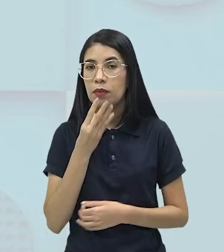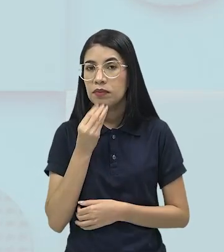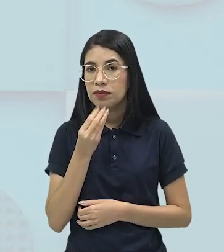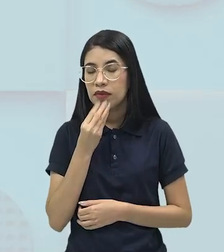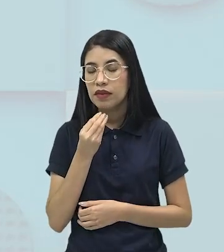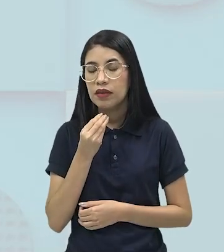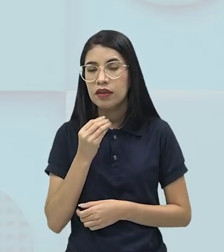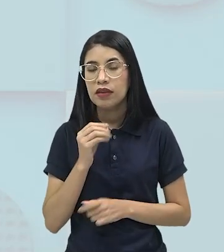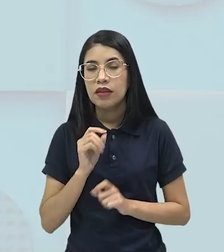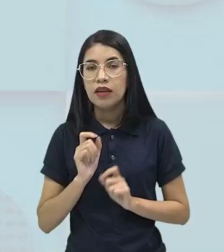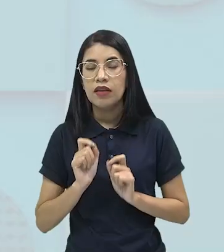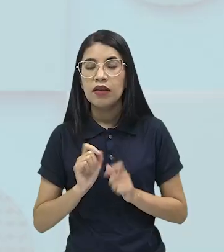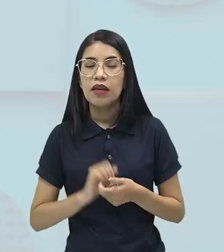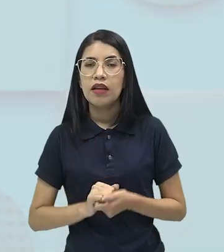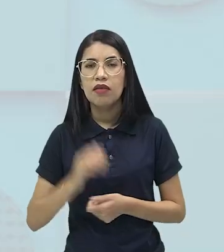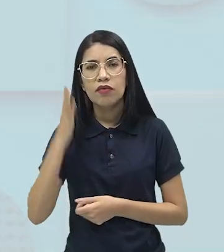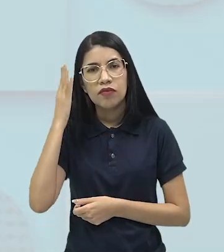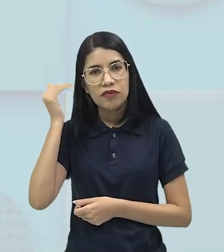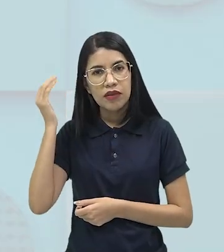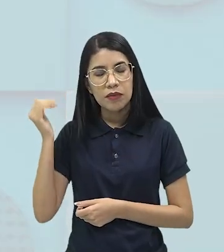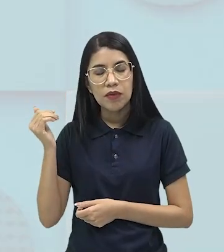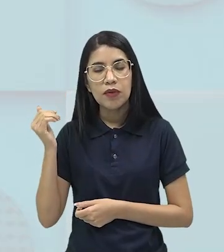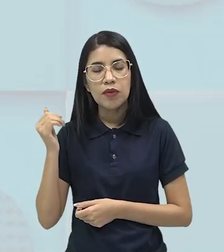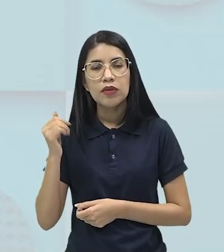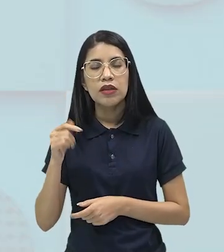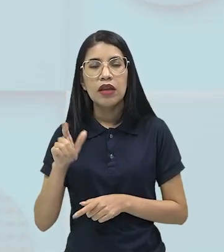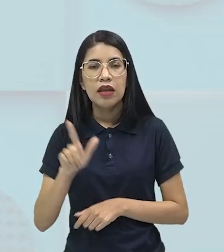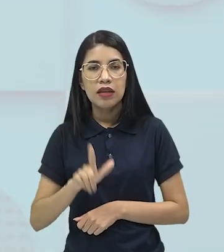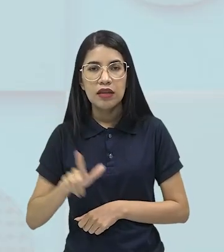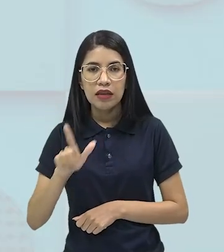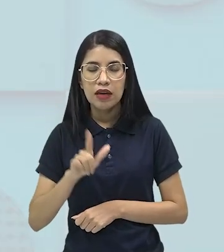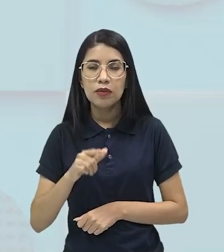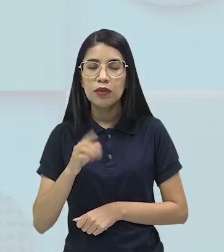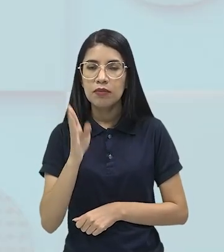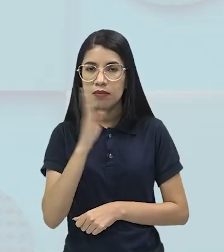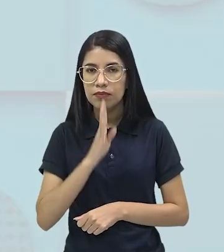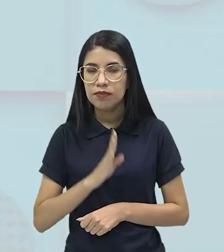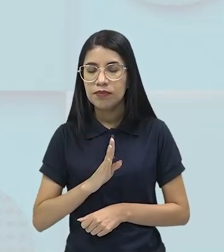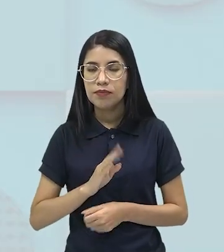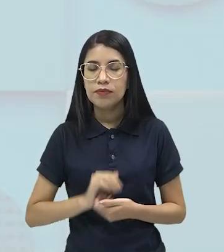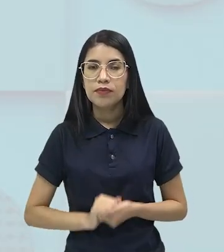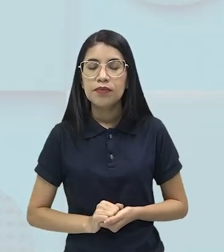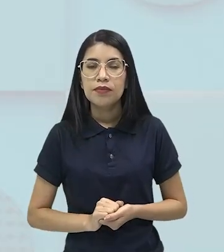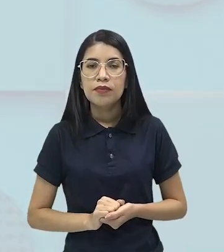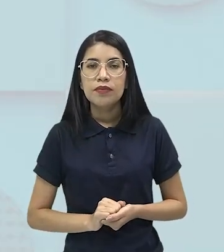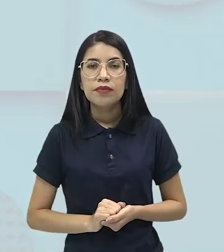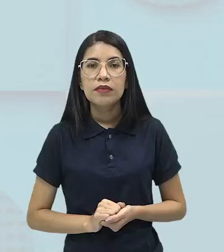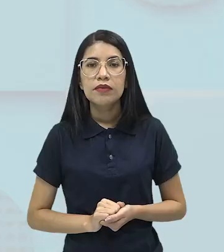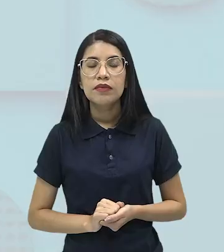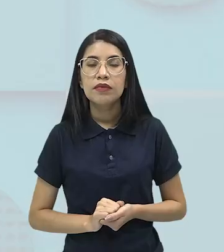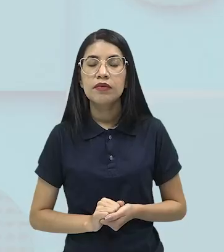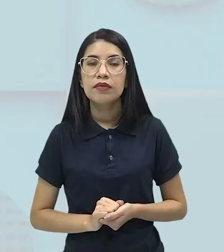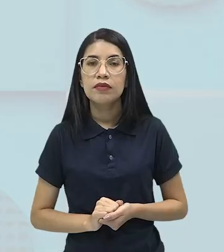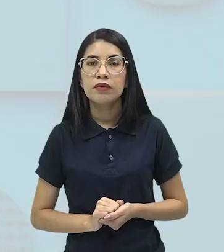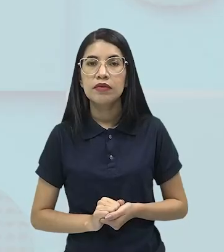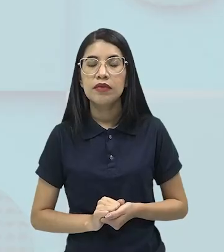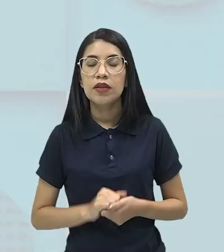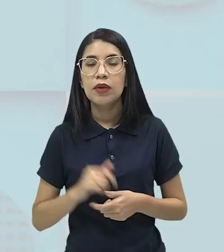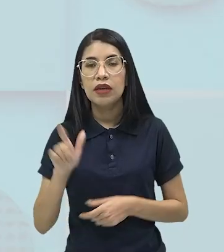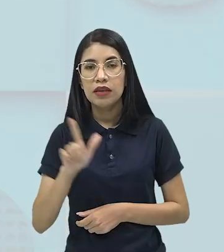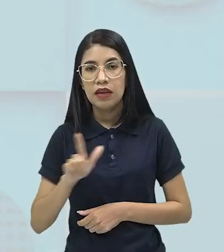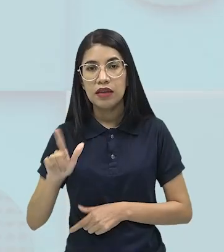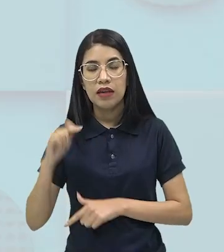escritor bastante renomado para a nossa literatura brasileira, inclusive, né? Ele faz parte da literatura